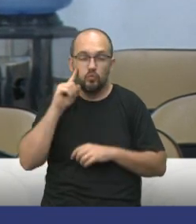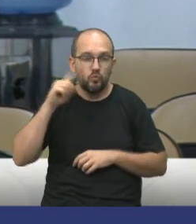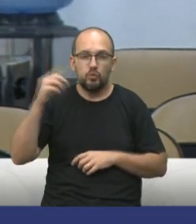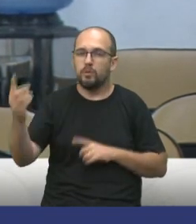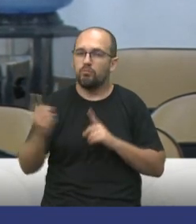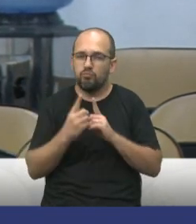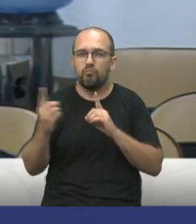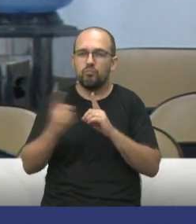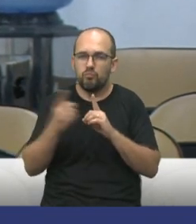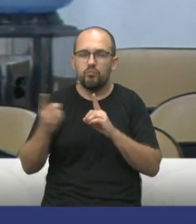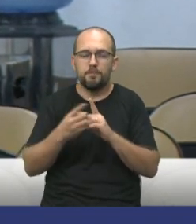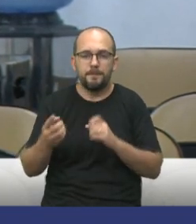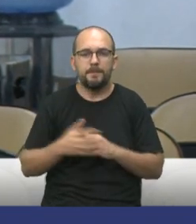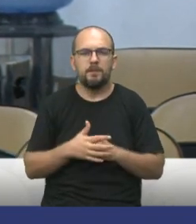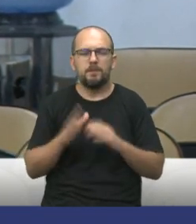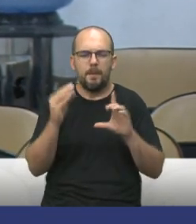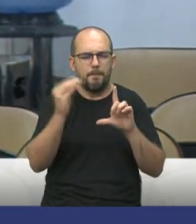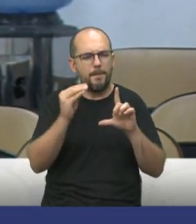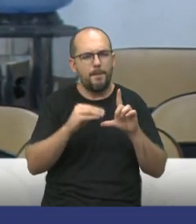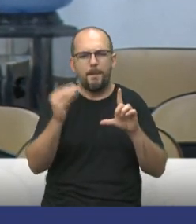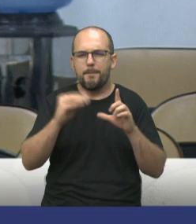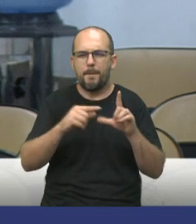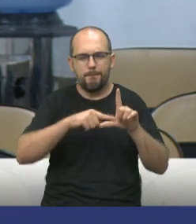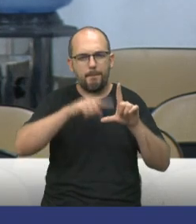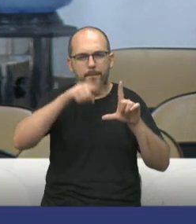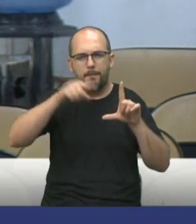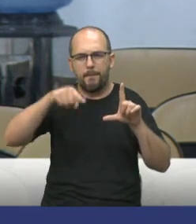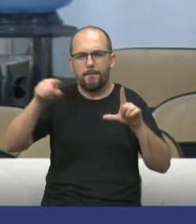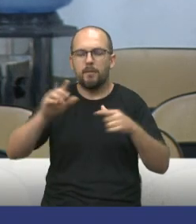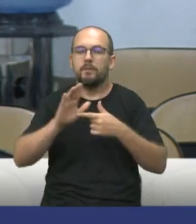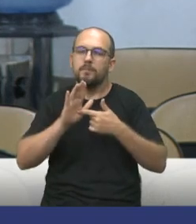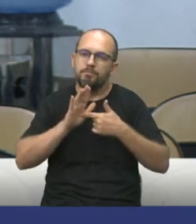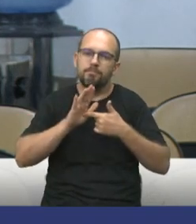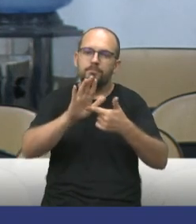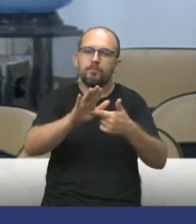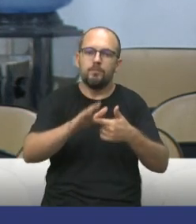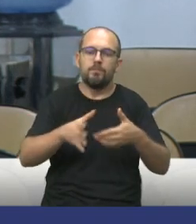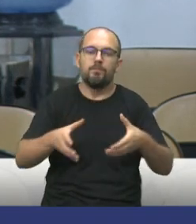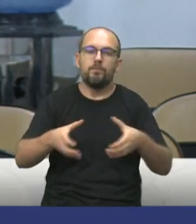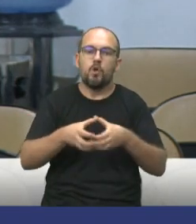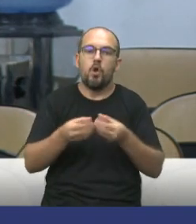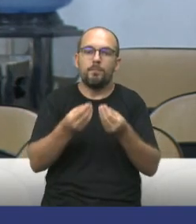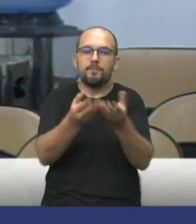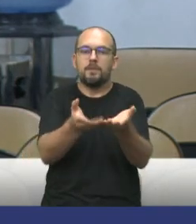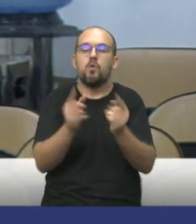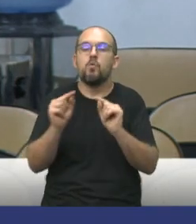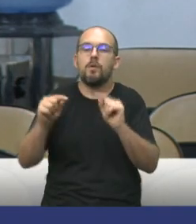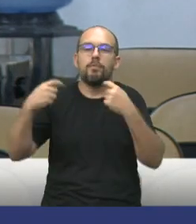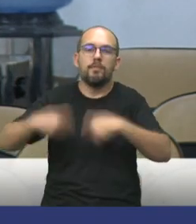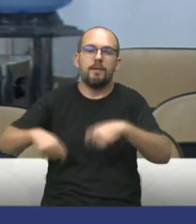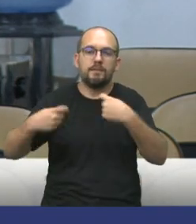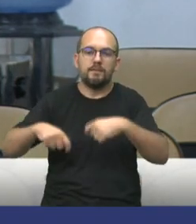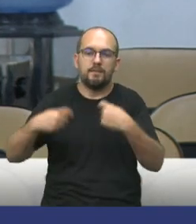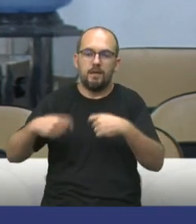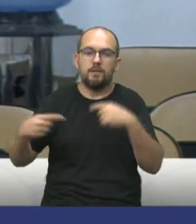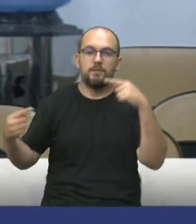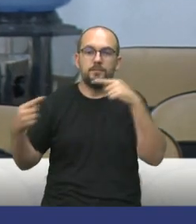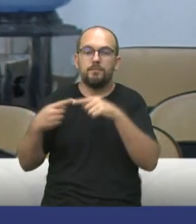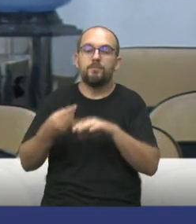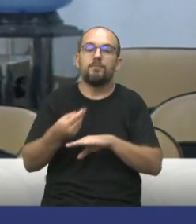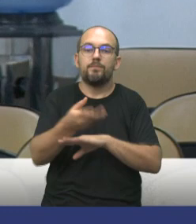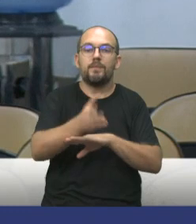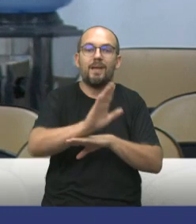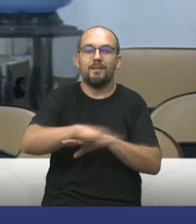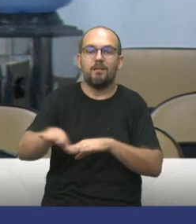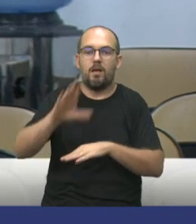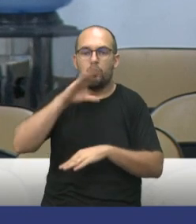estatisticamente marcado. Então, a gente consegue trazer com prioridade para essa comissão as necessidades para criança e adolescente